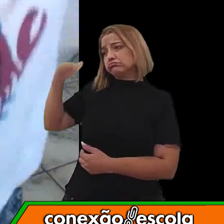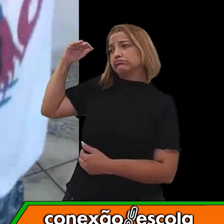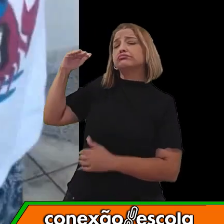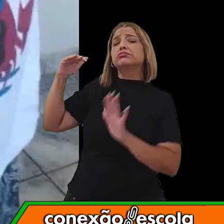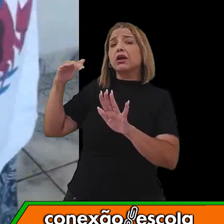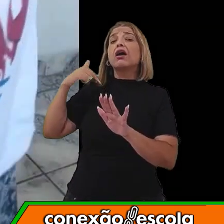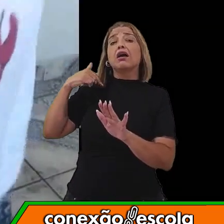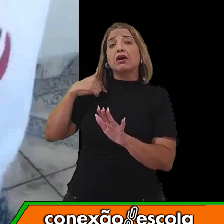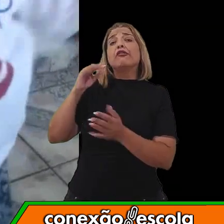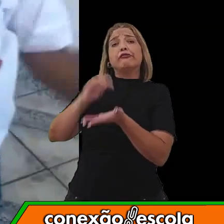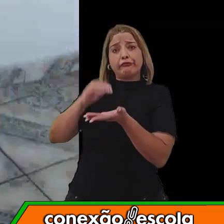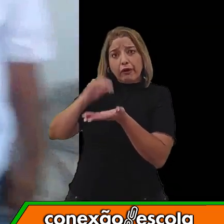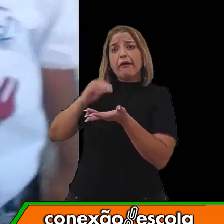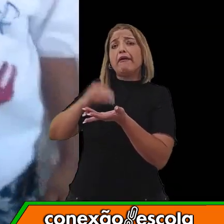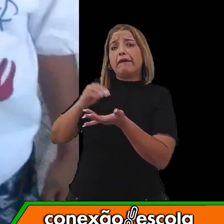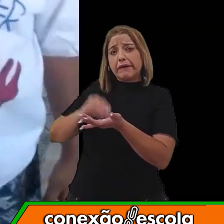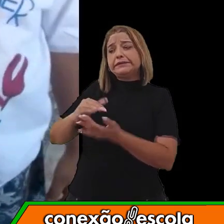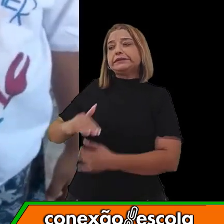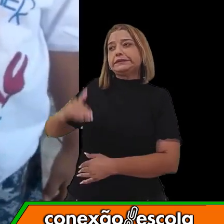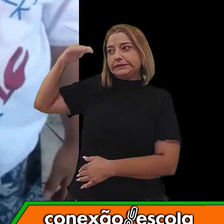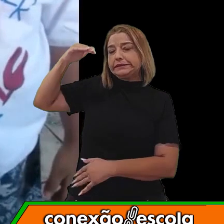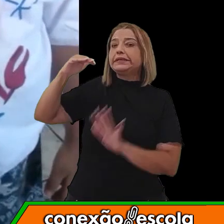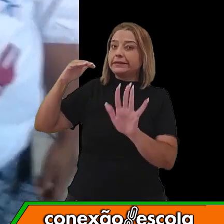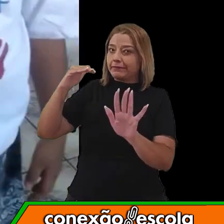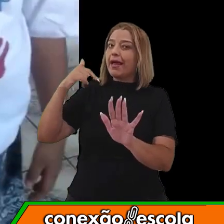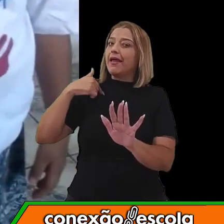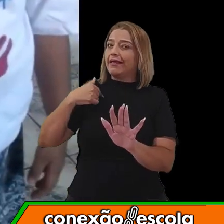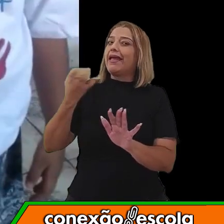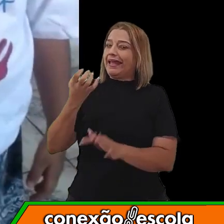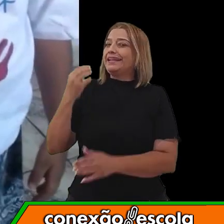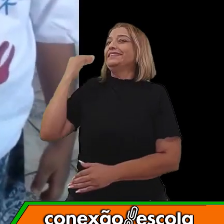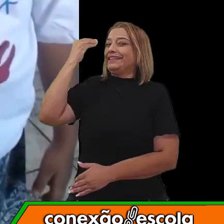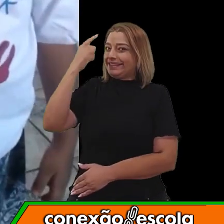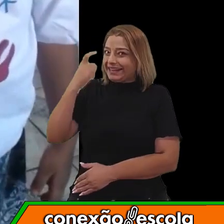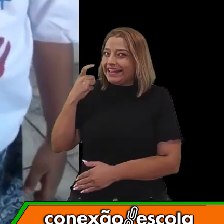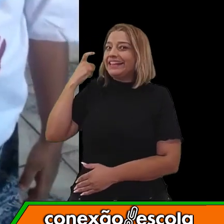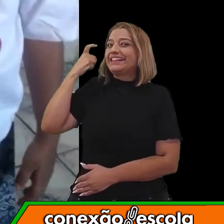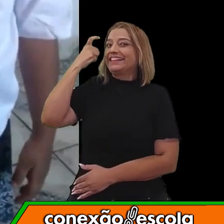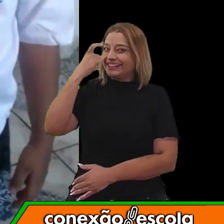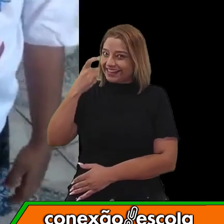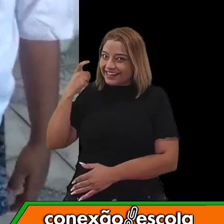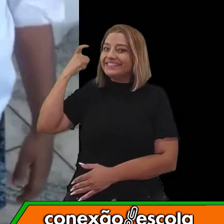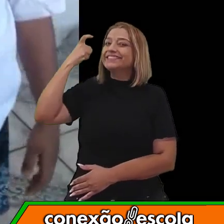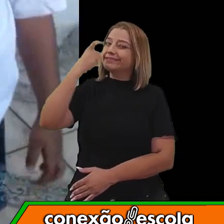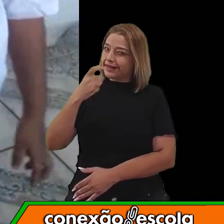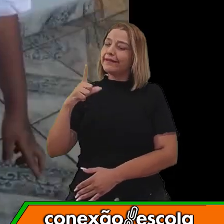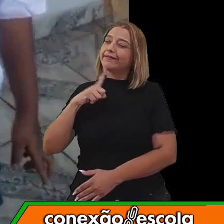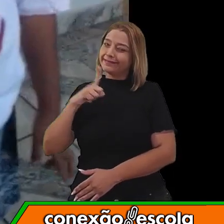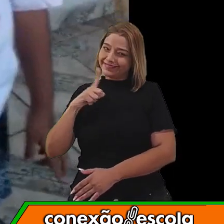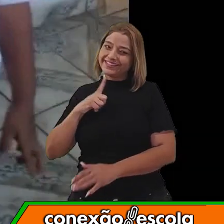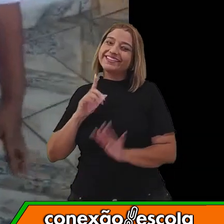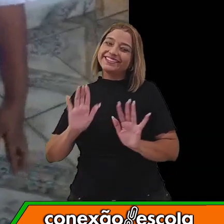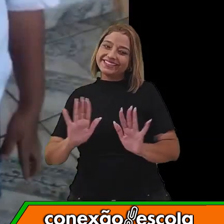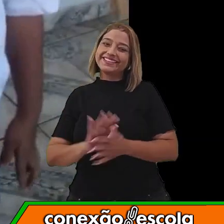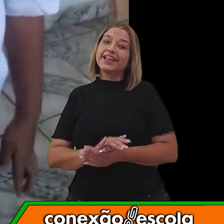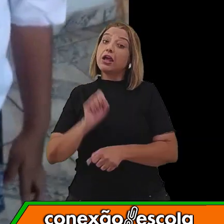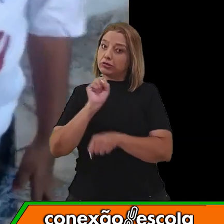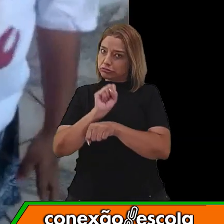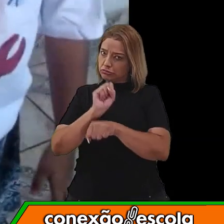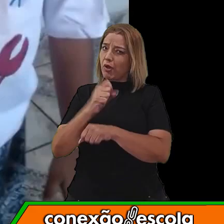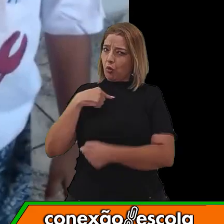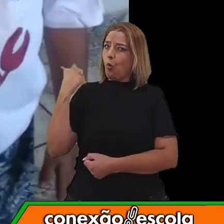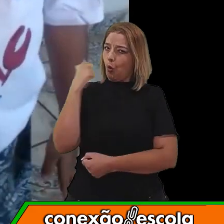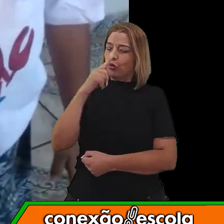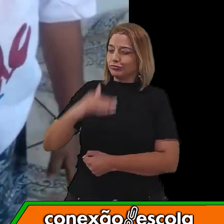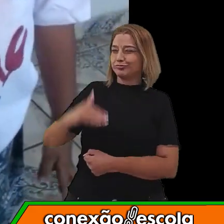ainda não cresci. Mas vejo que eu tô tentando. Esperem que eu